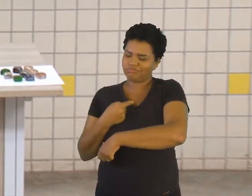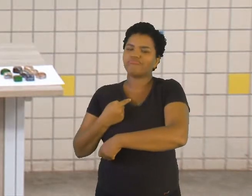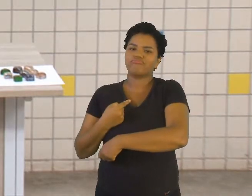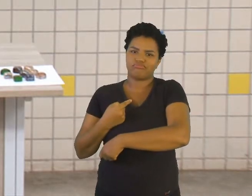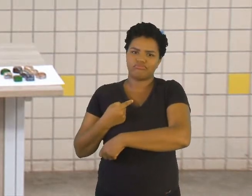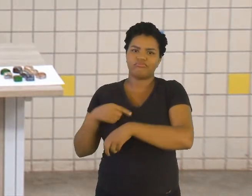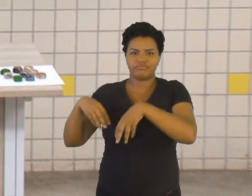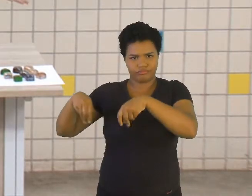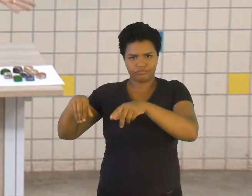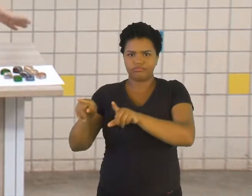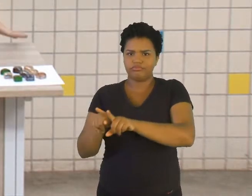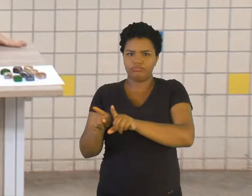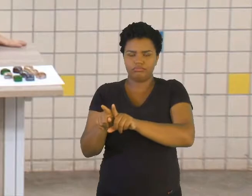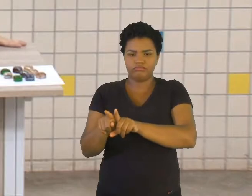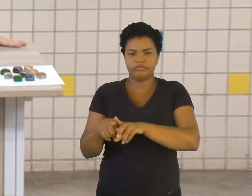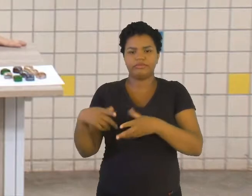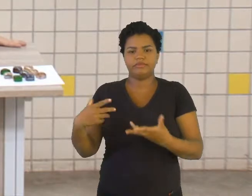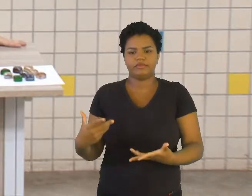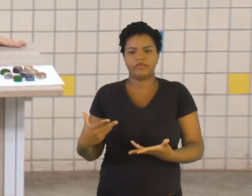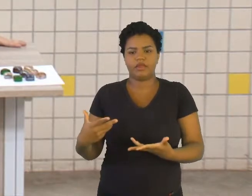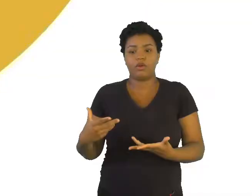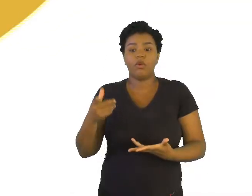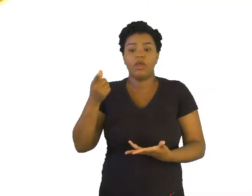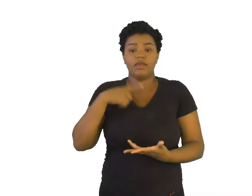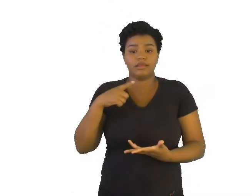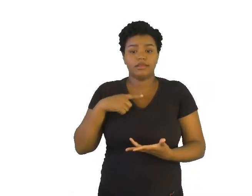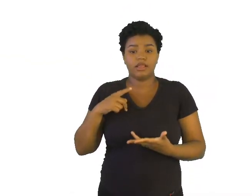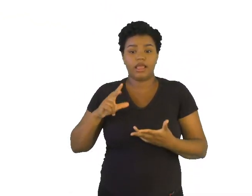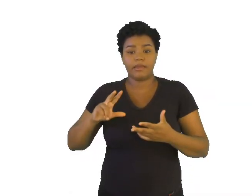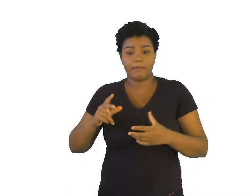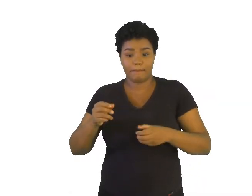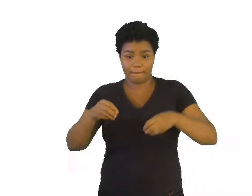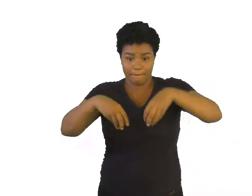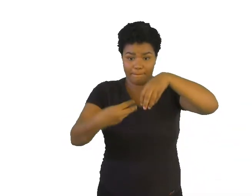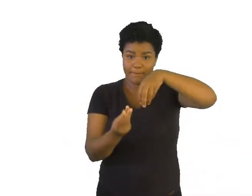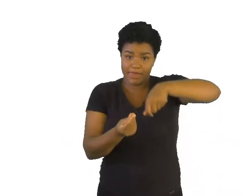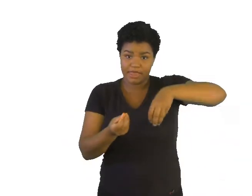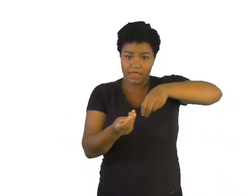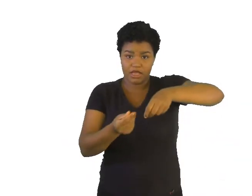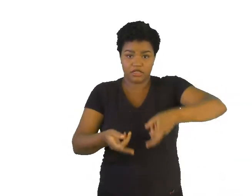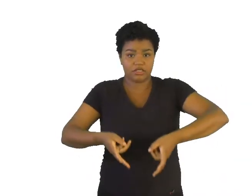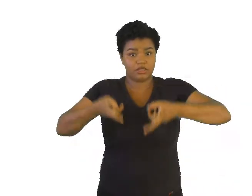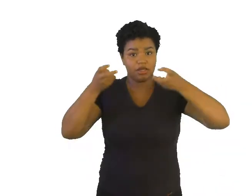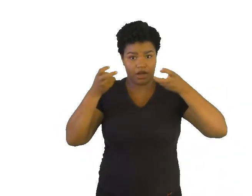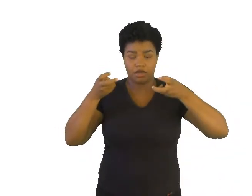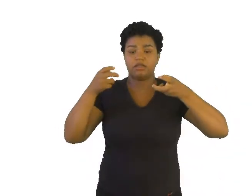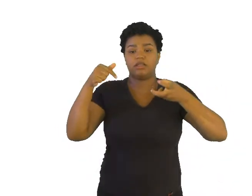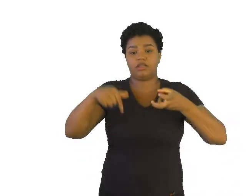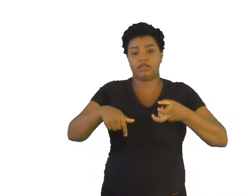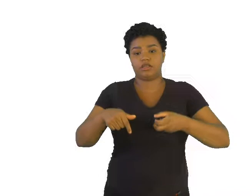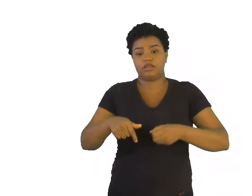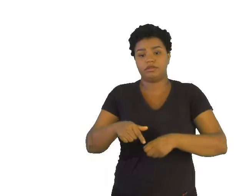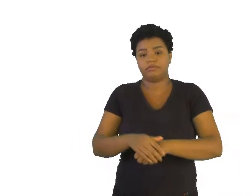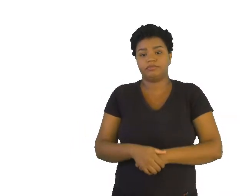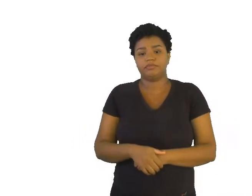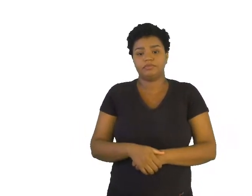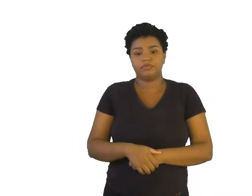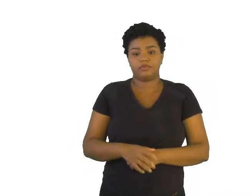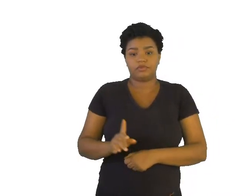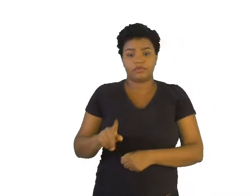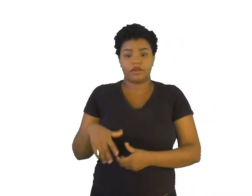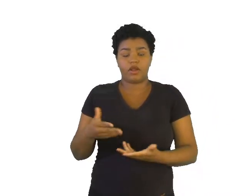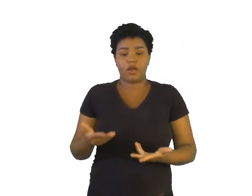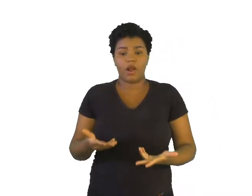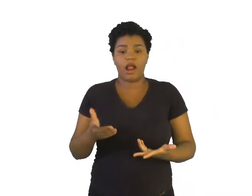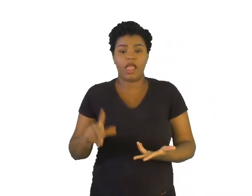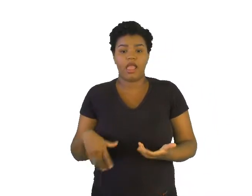que existem recursos minerais extraídos desse solo. O solo ele é rico, como eu falei para vocês, é a fonte